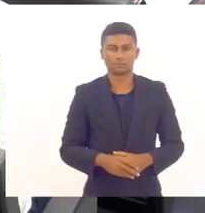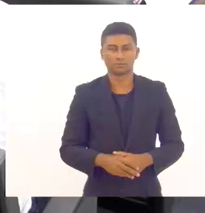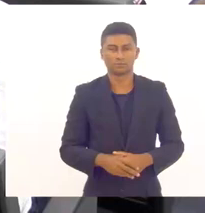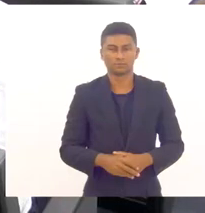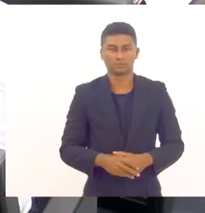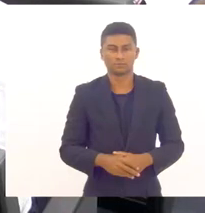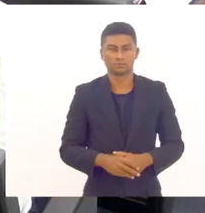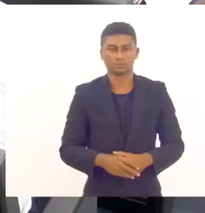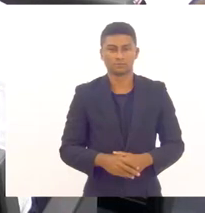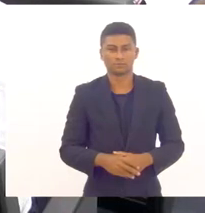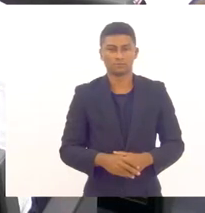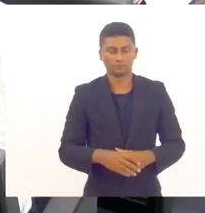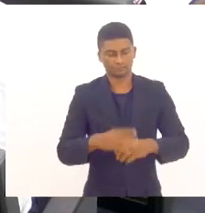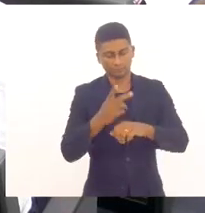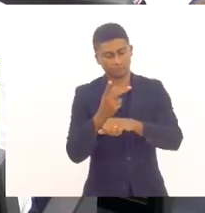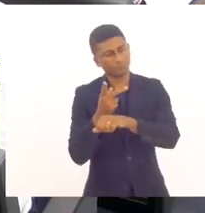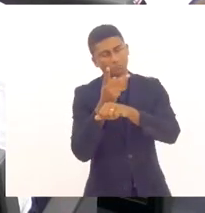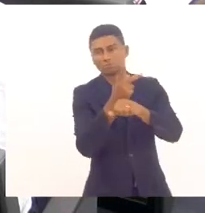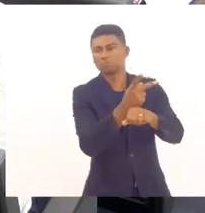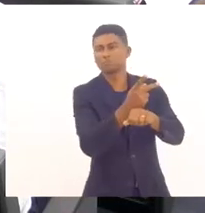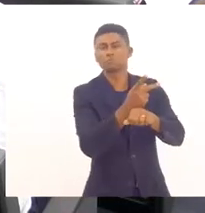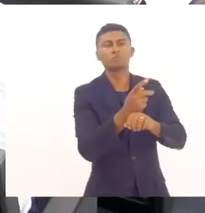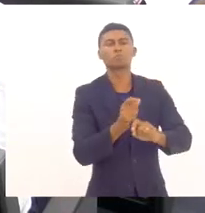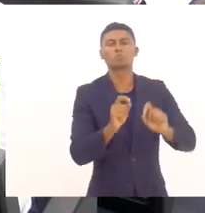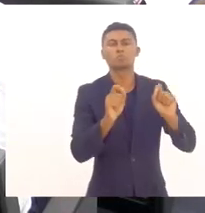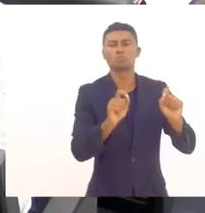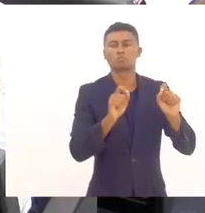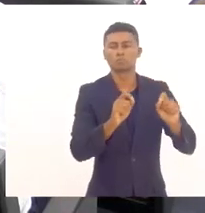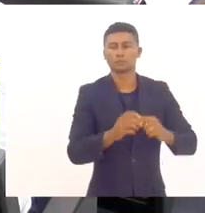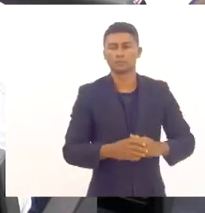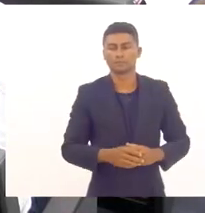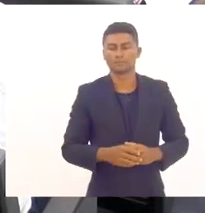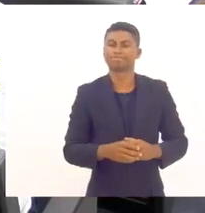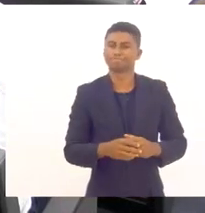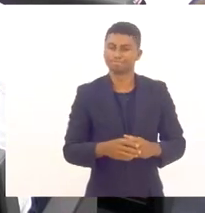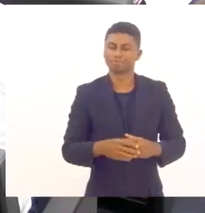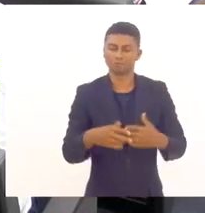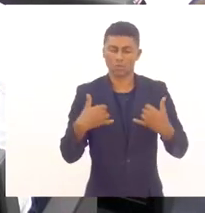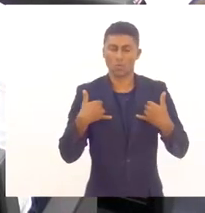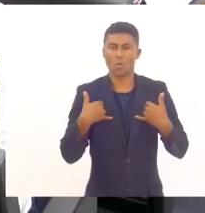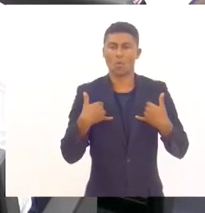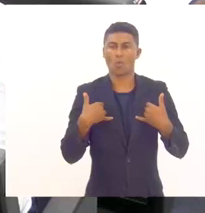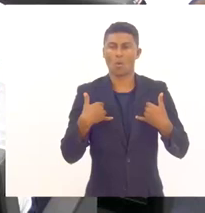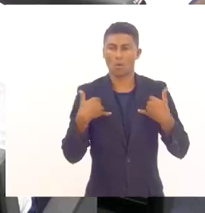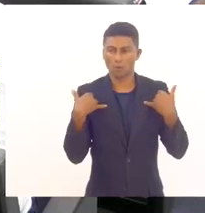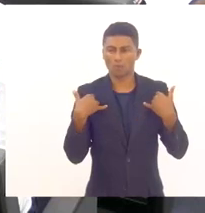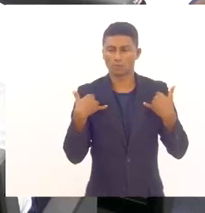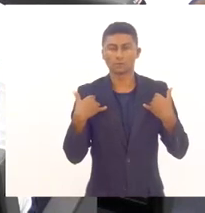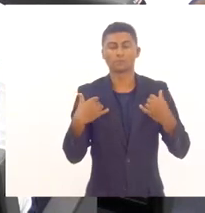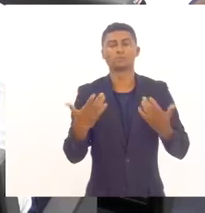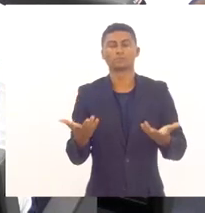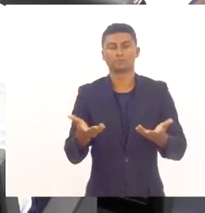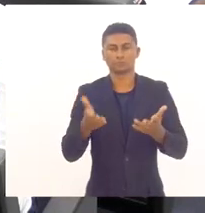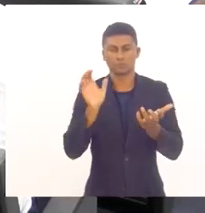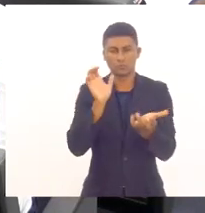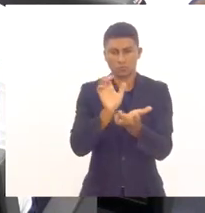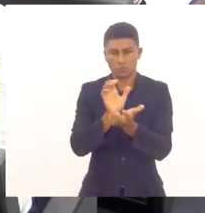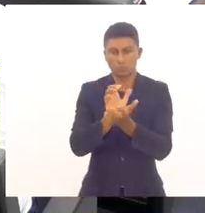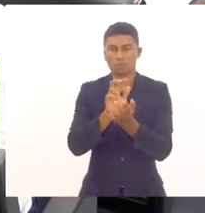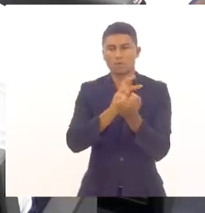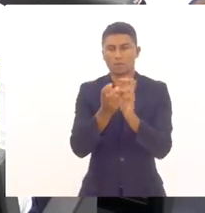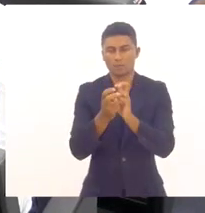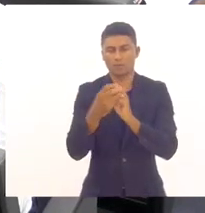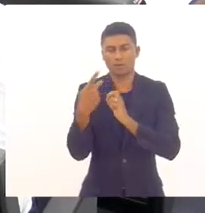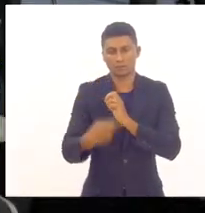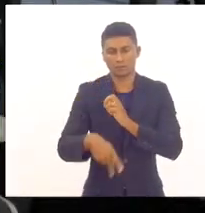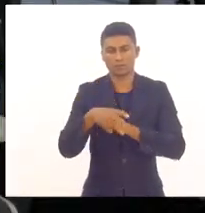Esta moção, excelentíssimo senhor deputado, honra o mérito. A Federação de Capoeira do Estado do Rio de Janeiro,